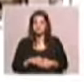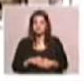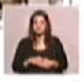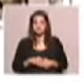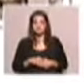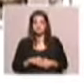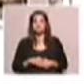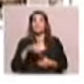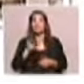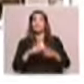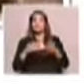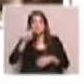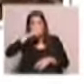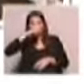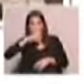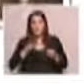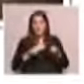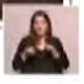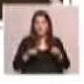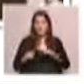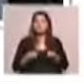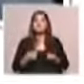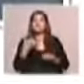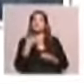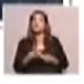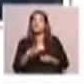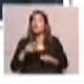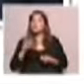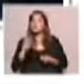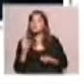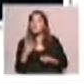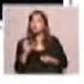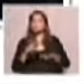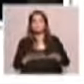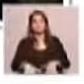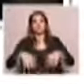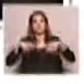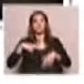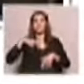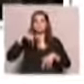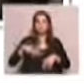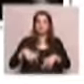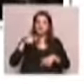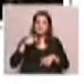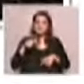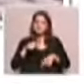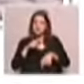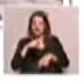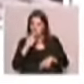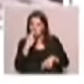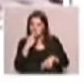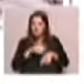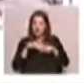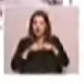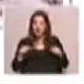A Fundação Gulbenkian organiza nos dias 29 e 30 de outubro a conferência Portugal e o Holocausto. O evento tem